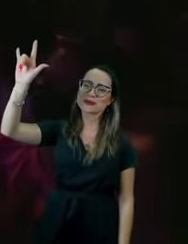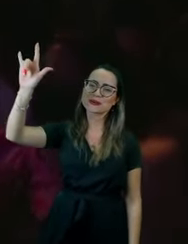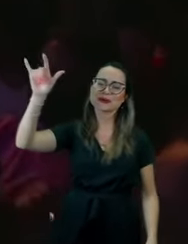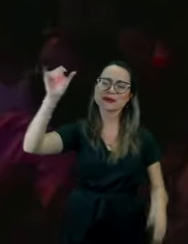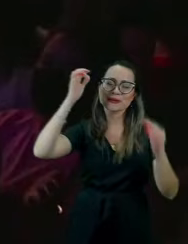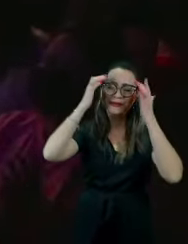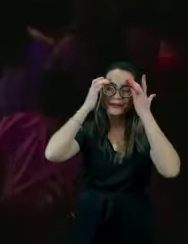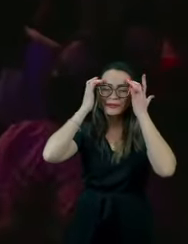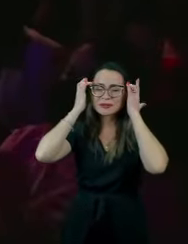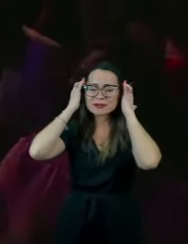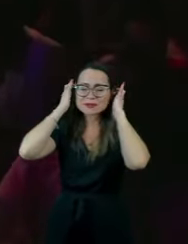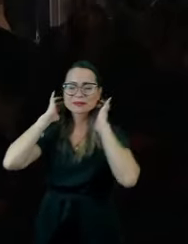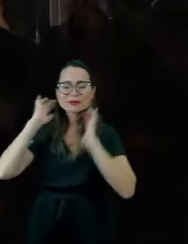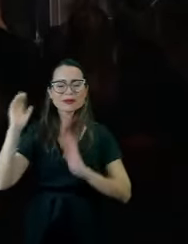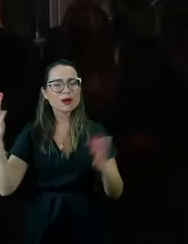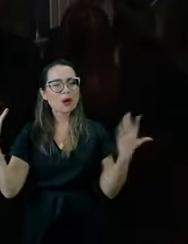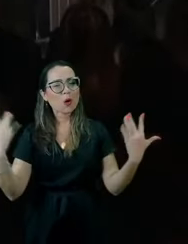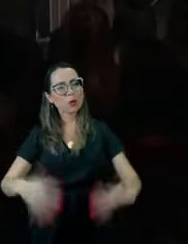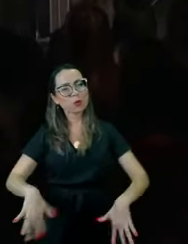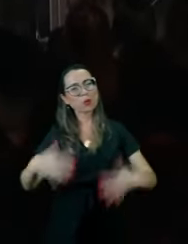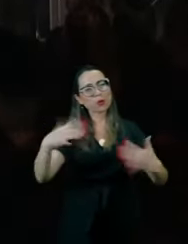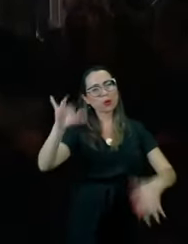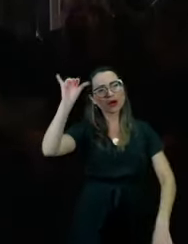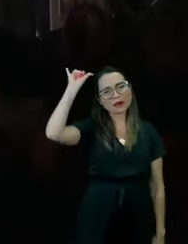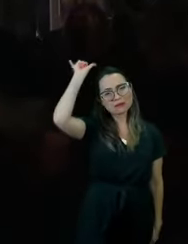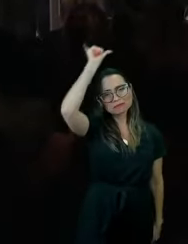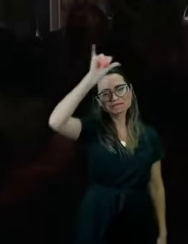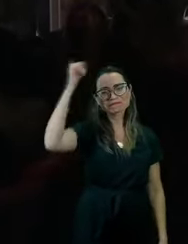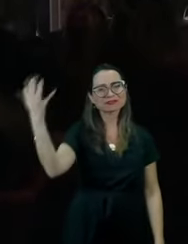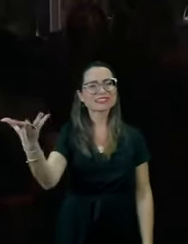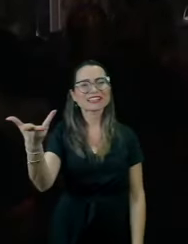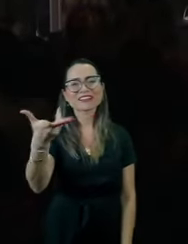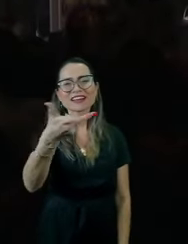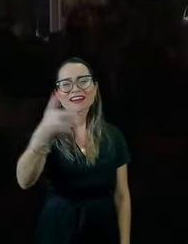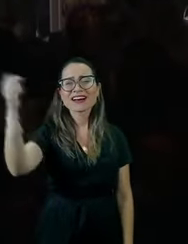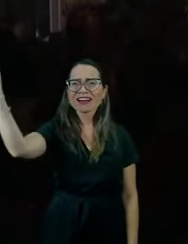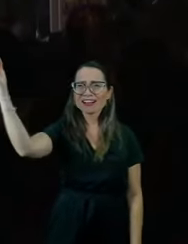Que unção maravilhosa. Que graça nessa noite.